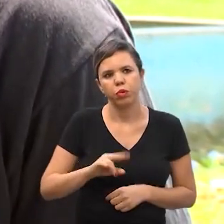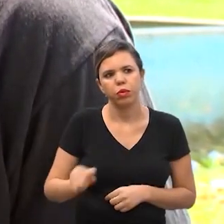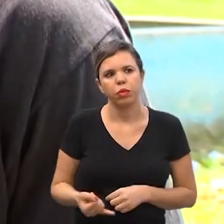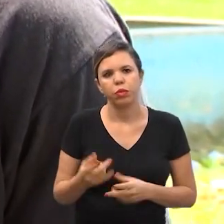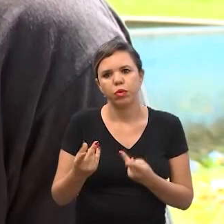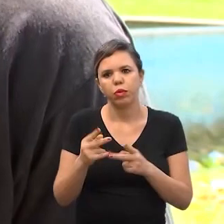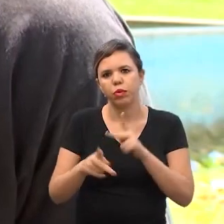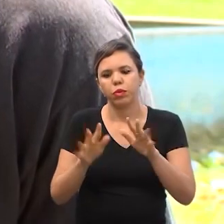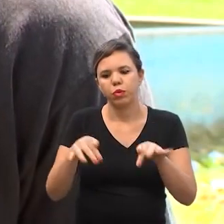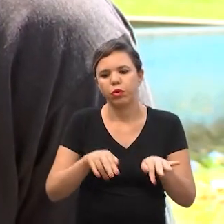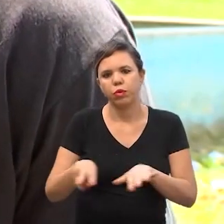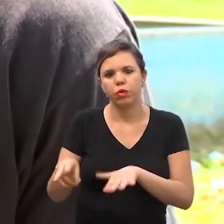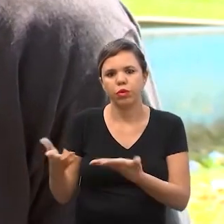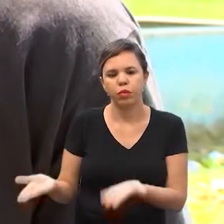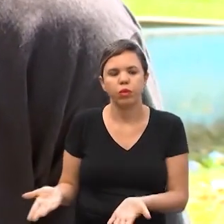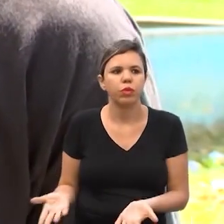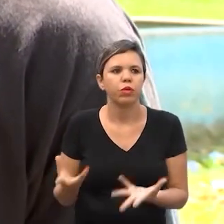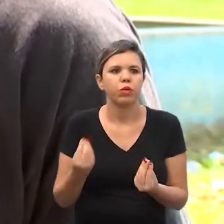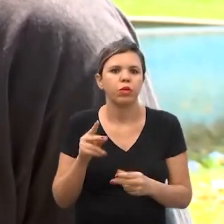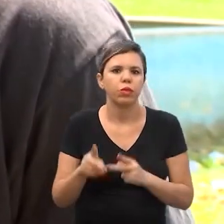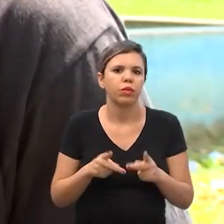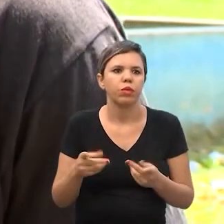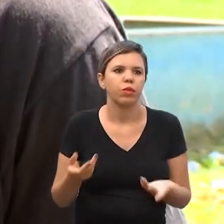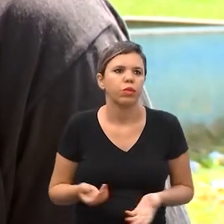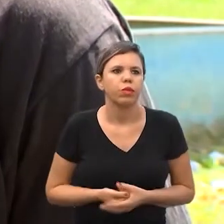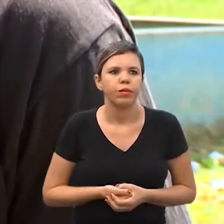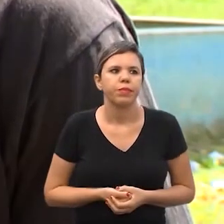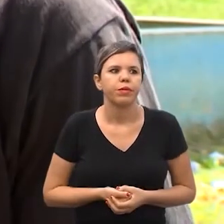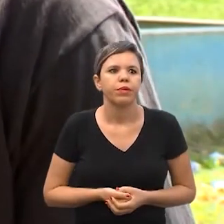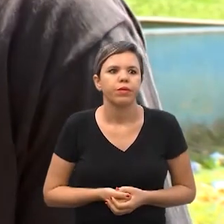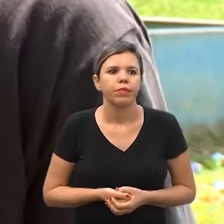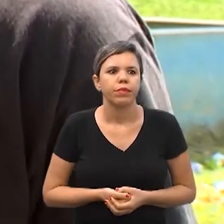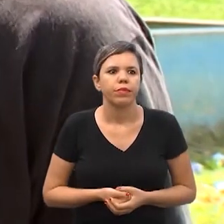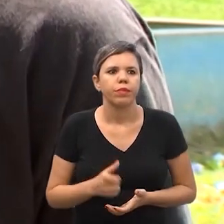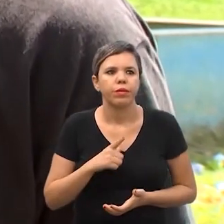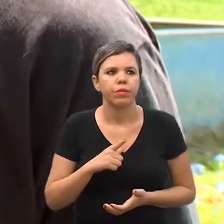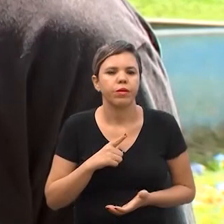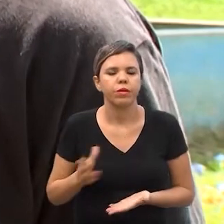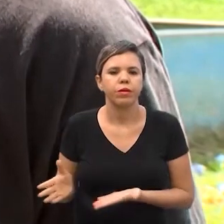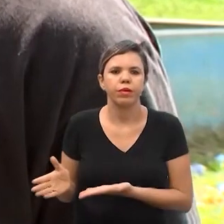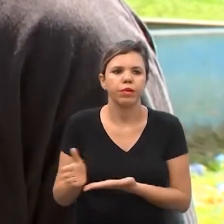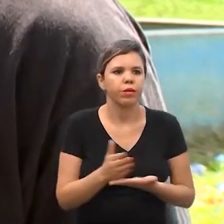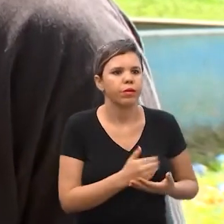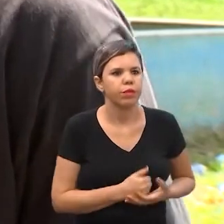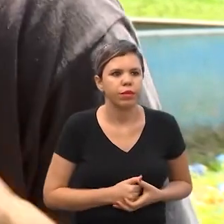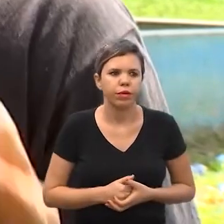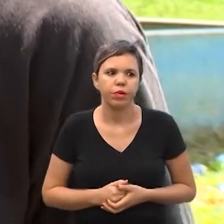Pô, você vem no final de semana aqui, é muita gente aqui e a gente tem nossas arrecadações, cara.